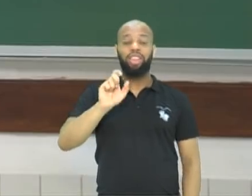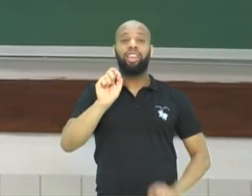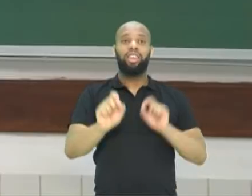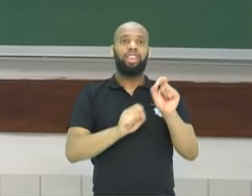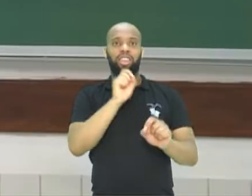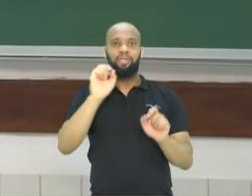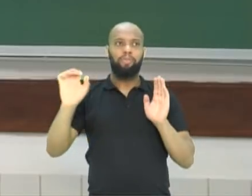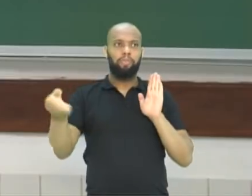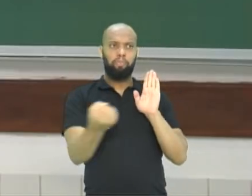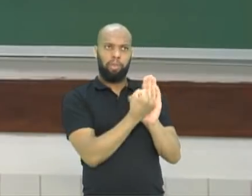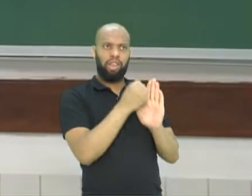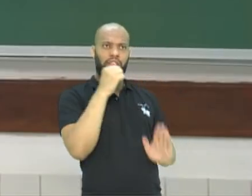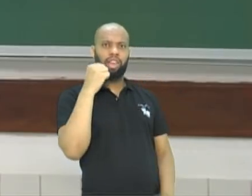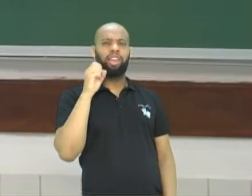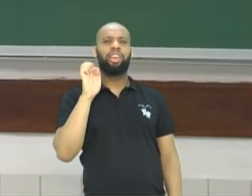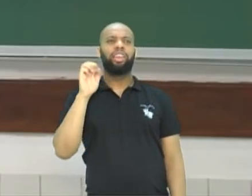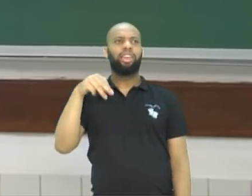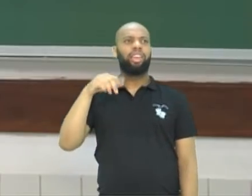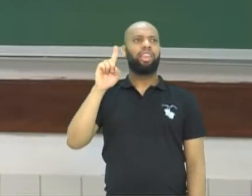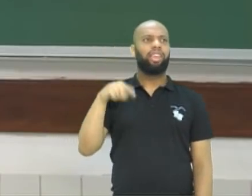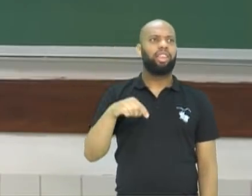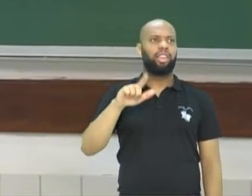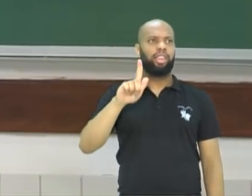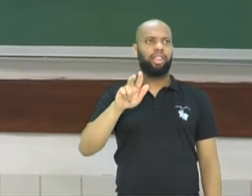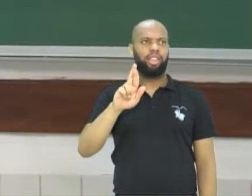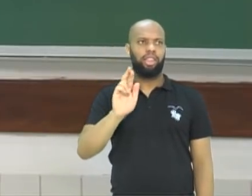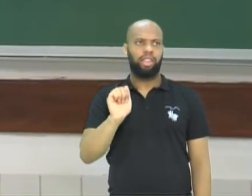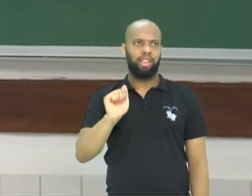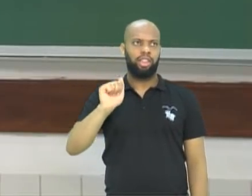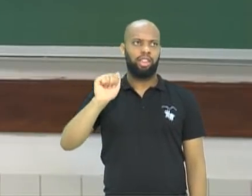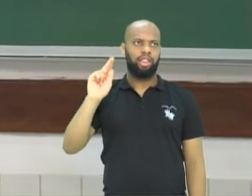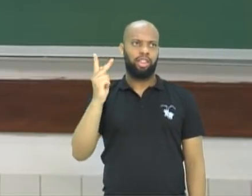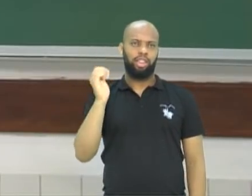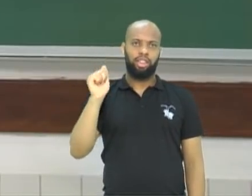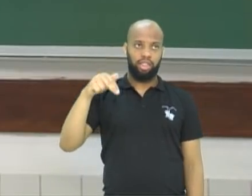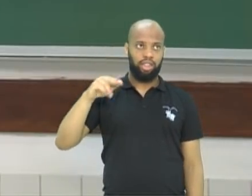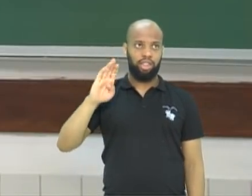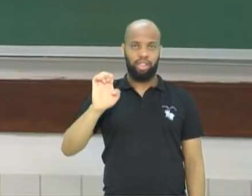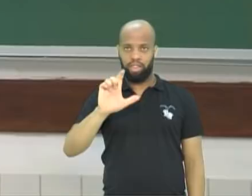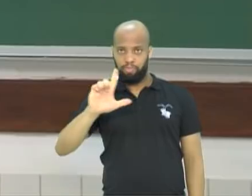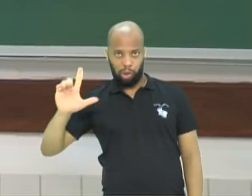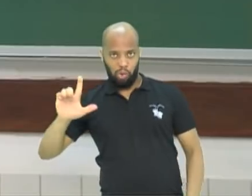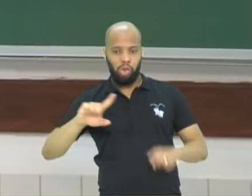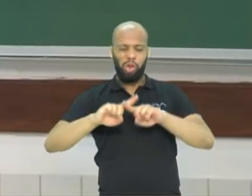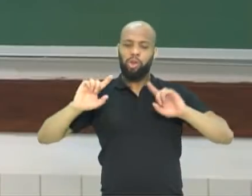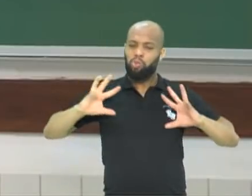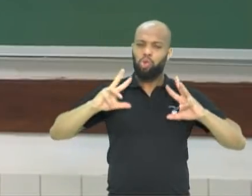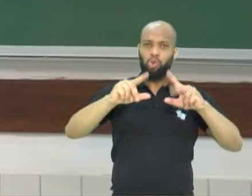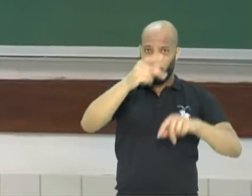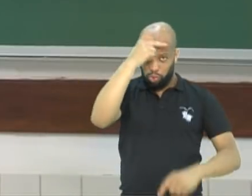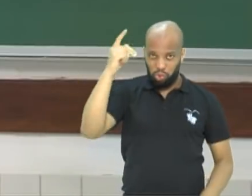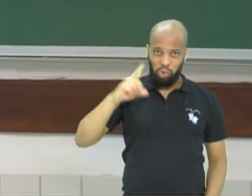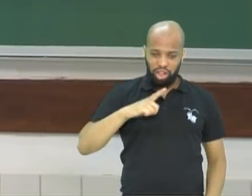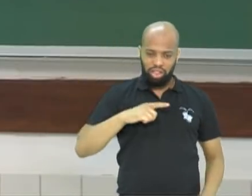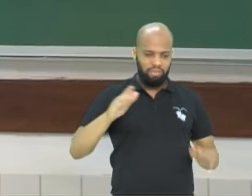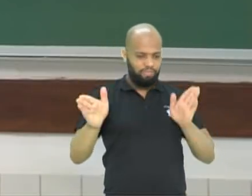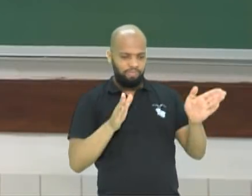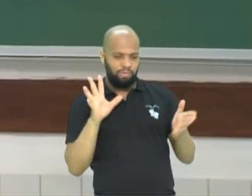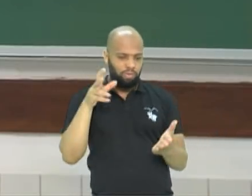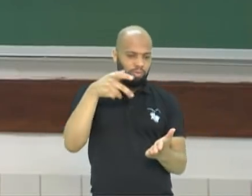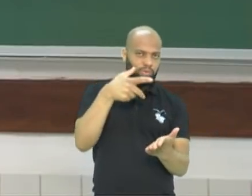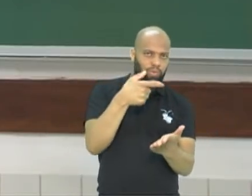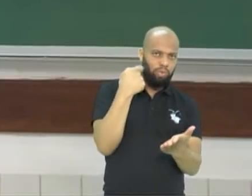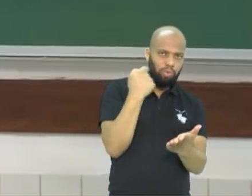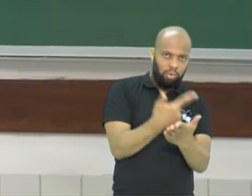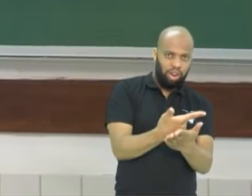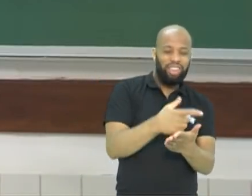foi o Graham-Bell, esse telefone até chegar lá na ponta para todo mundo, né, até ele se sofisticar, isso foram